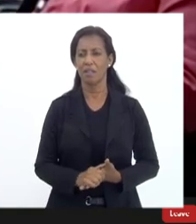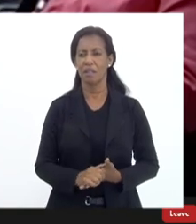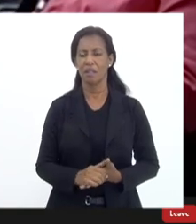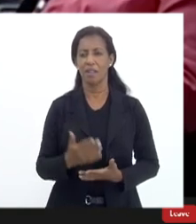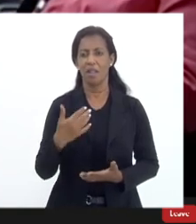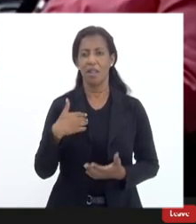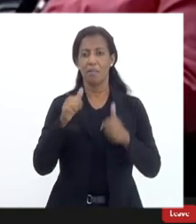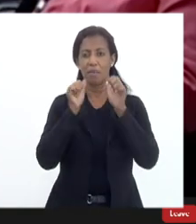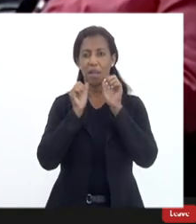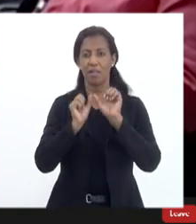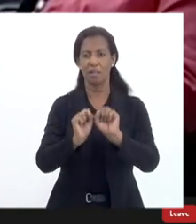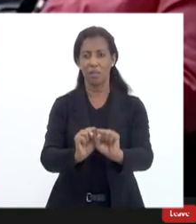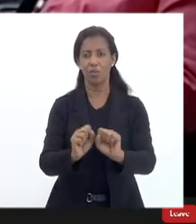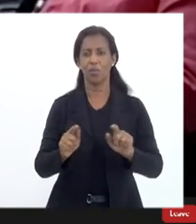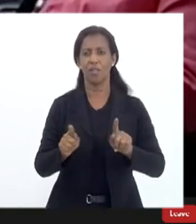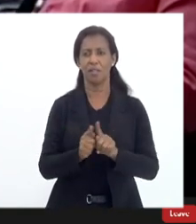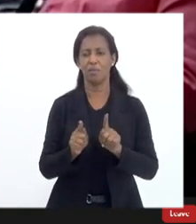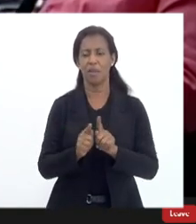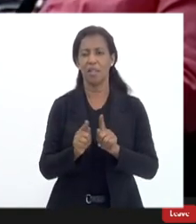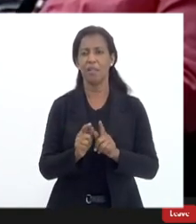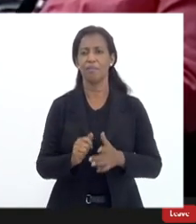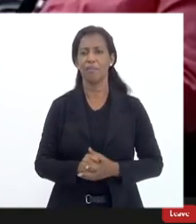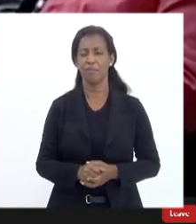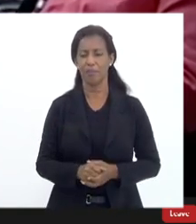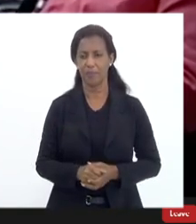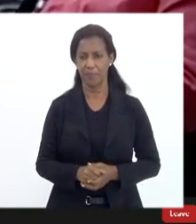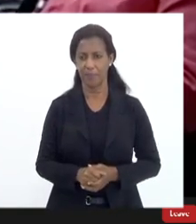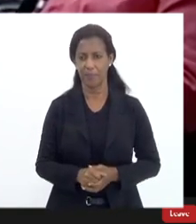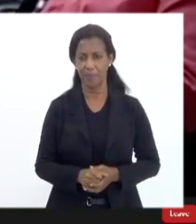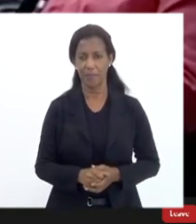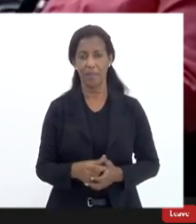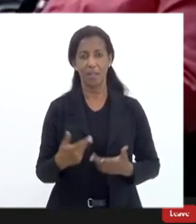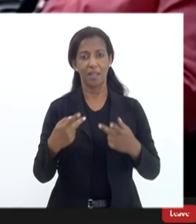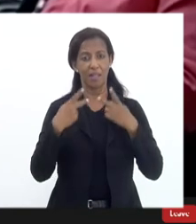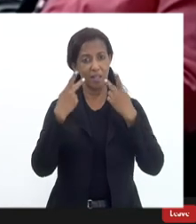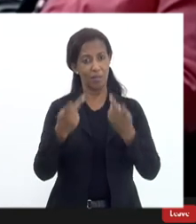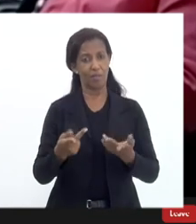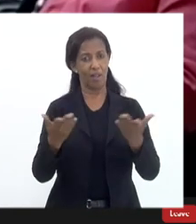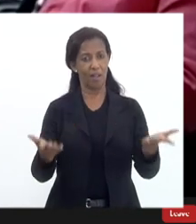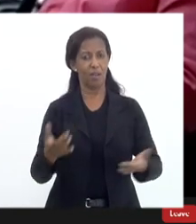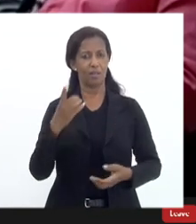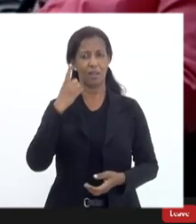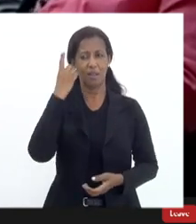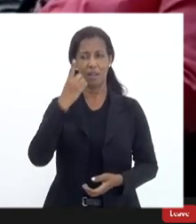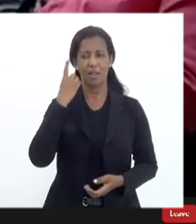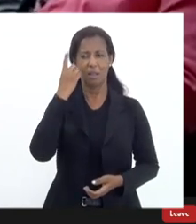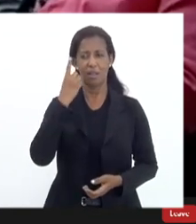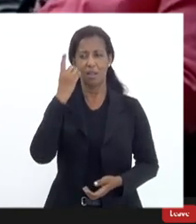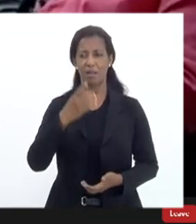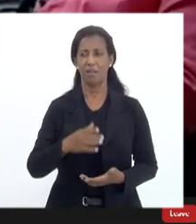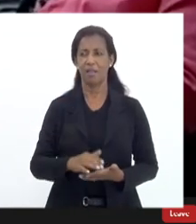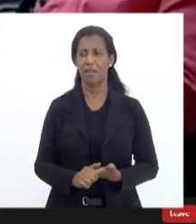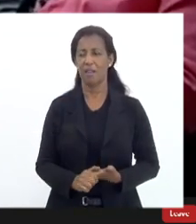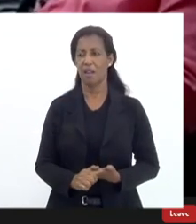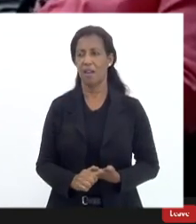minha assessora do gabinete, e dizer a Vossa Excelência, né, a Vossa Senhoria,